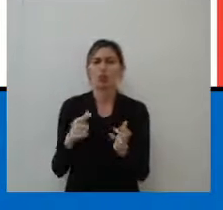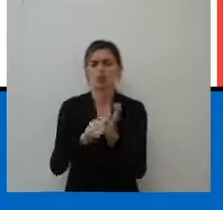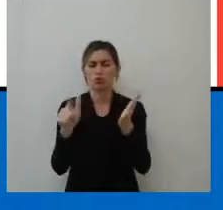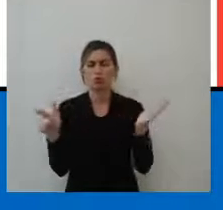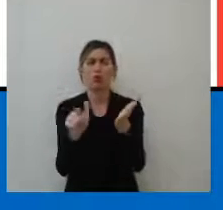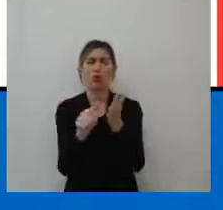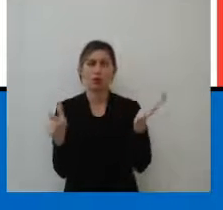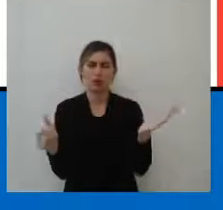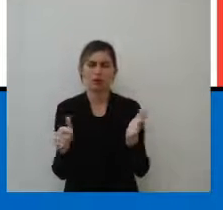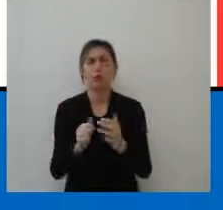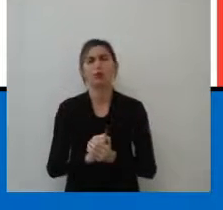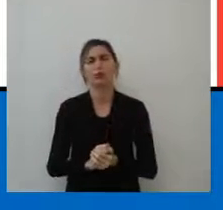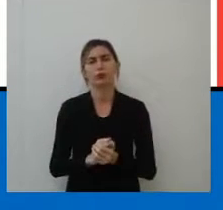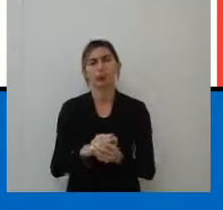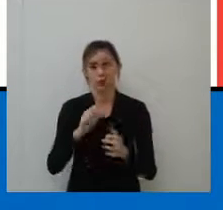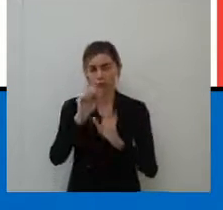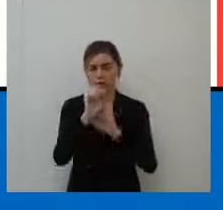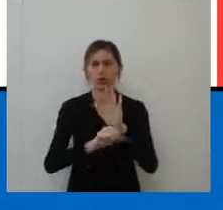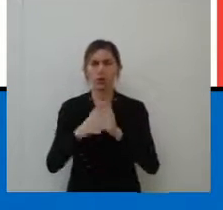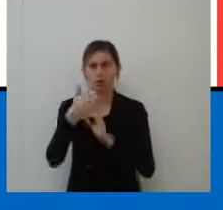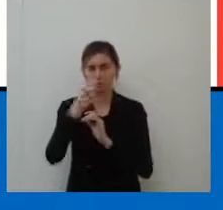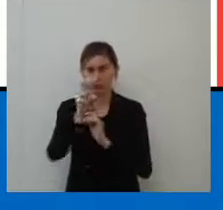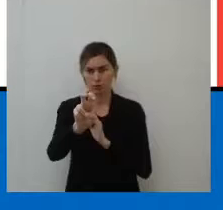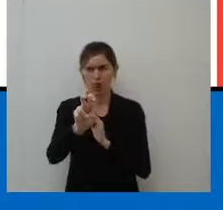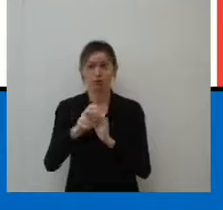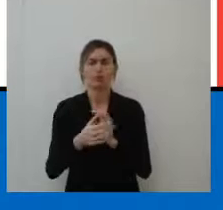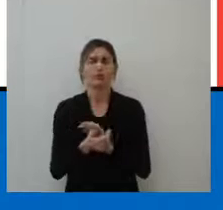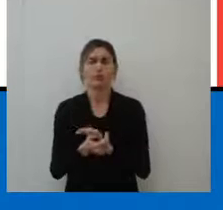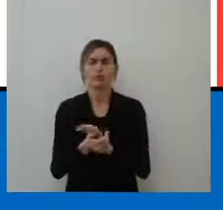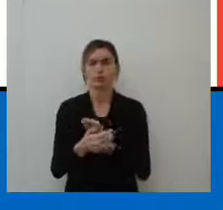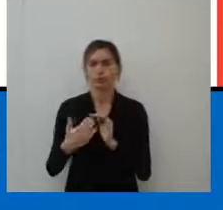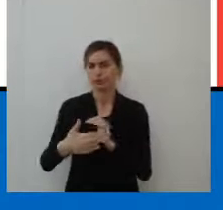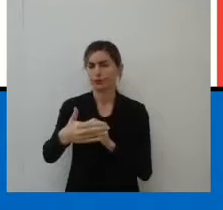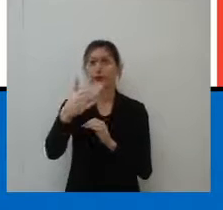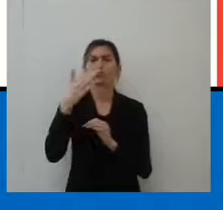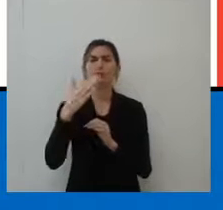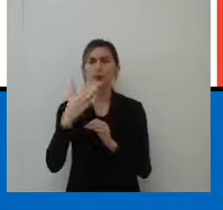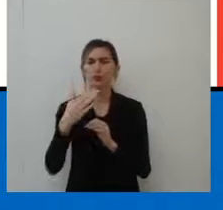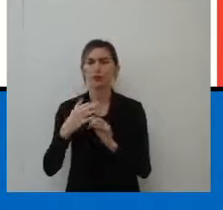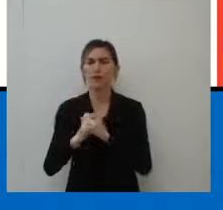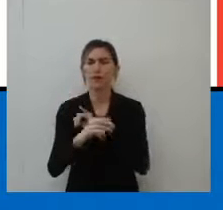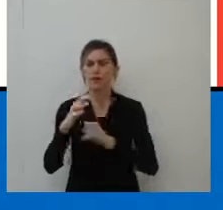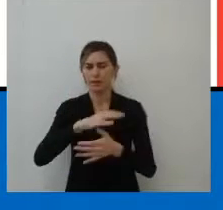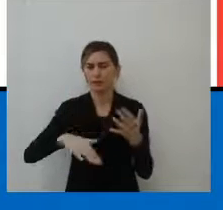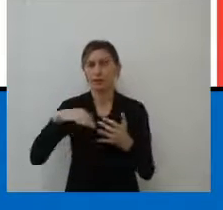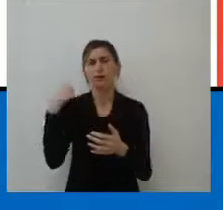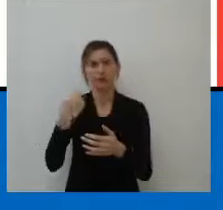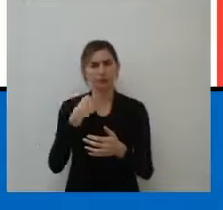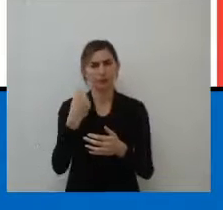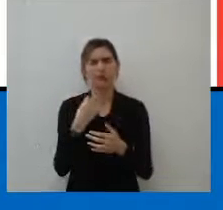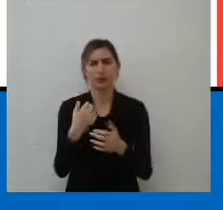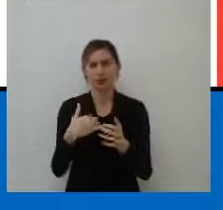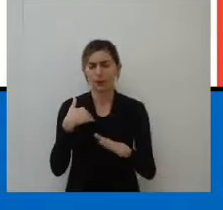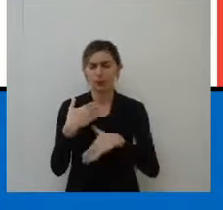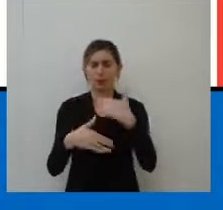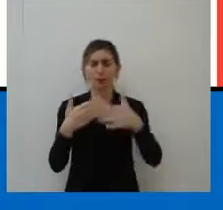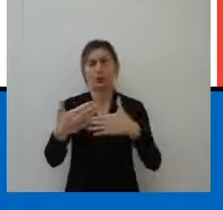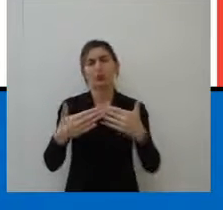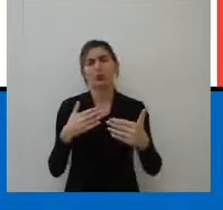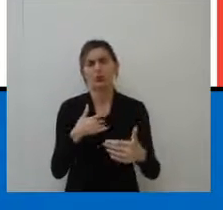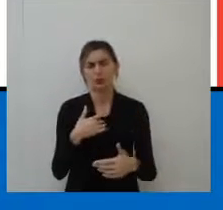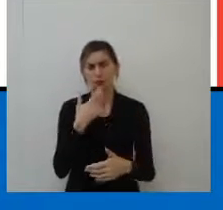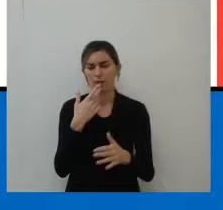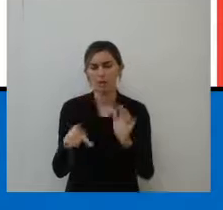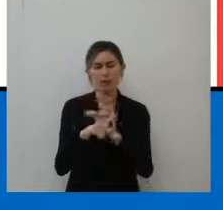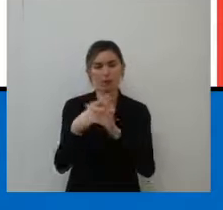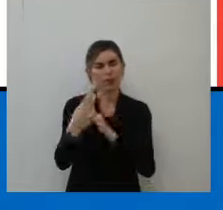jornais. Vamos continuar. No século XV, tá? Foi a atômica Revolução Industrial. Esse processo aí que eu estou falando faz